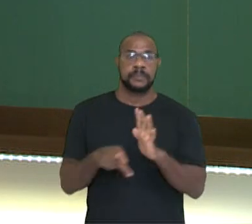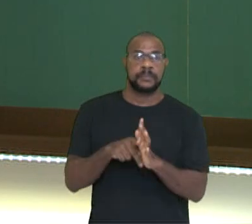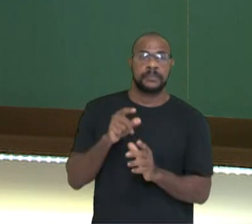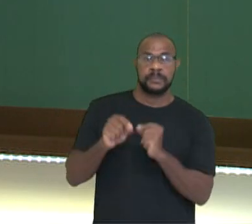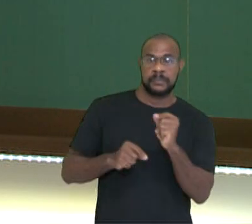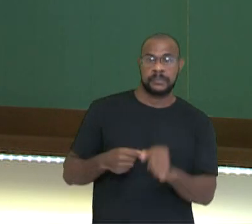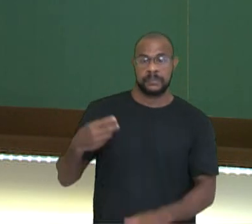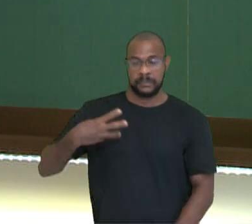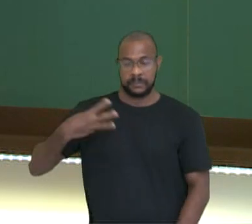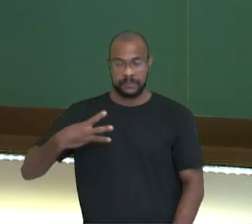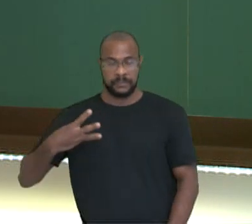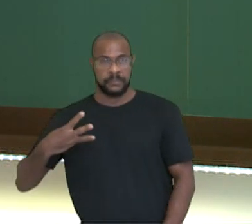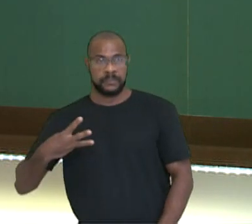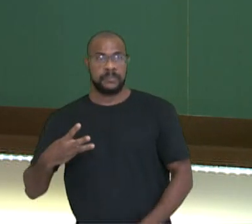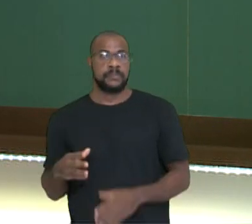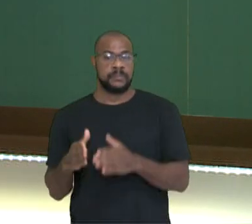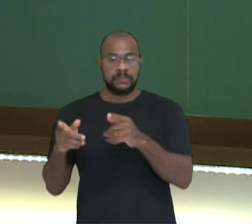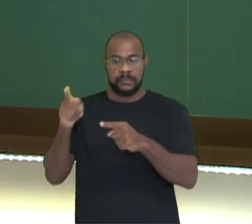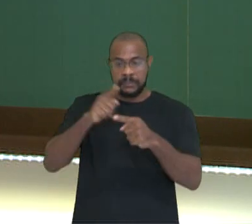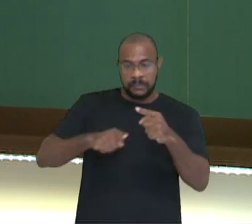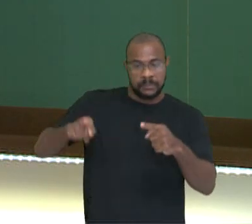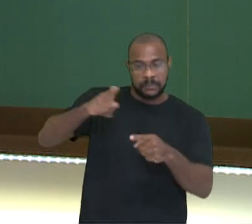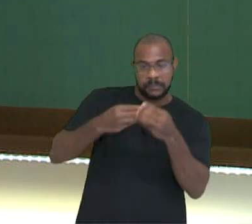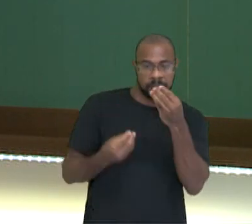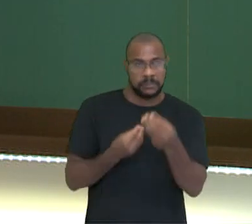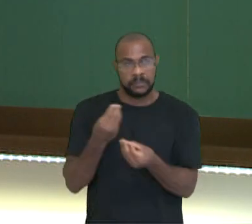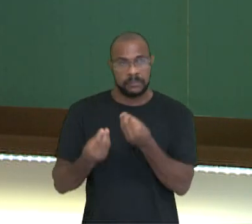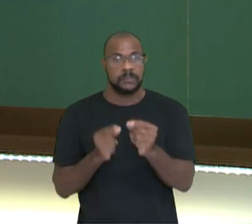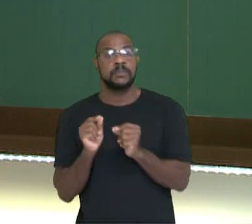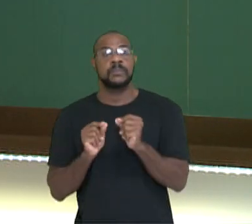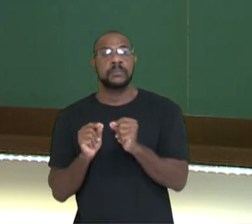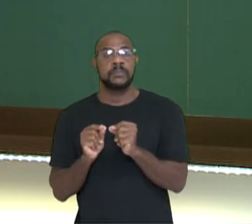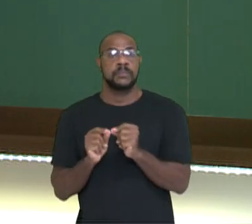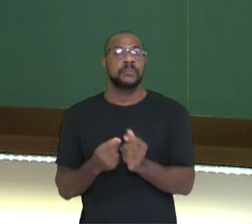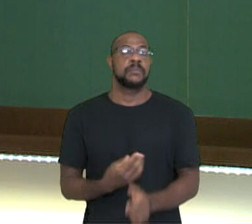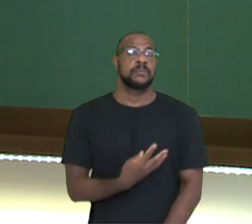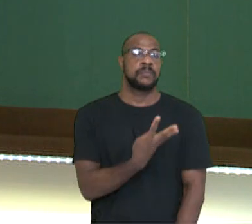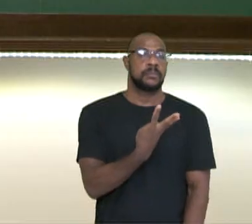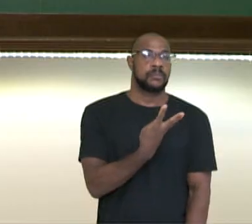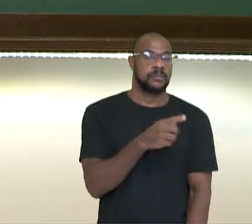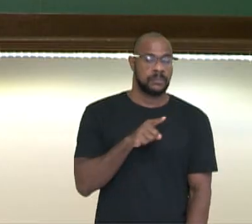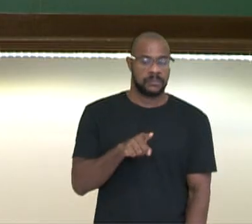ângulo pertence ao terceiro quadrante e tem como côngruo o ângulo de